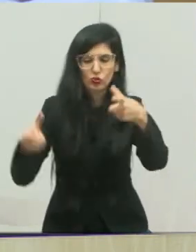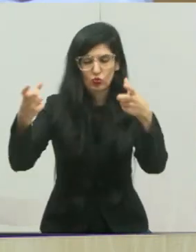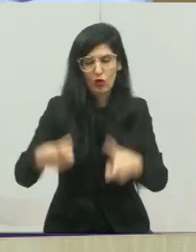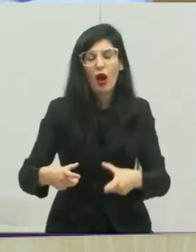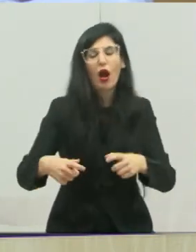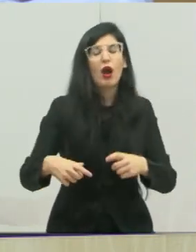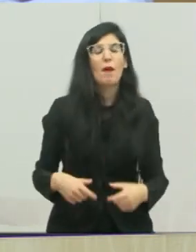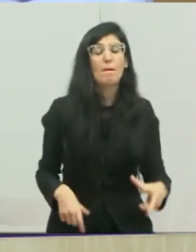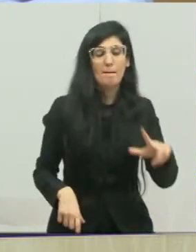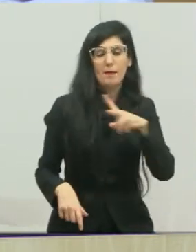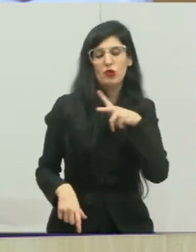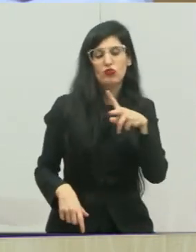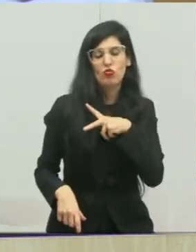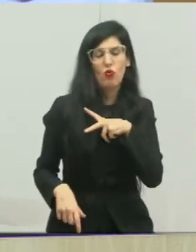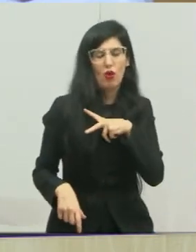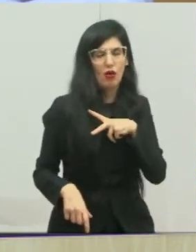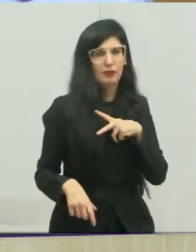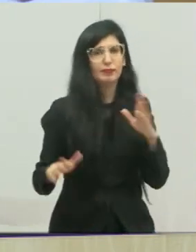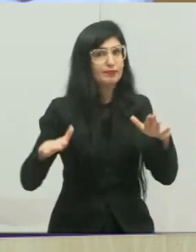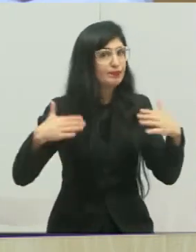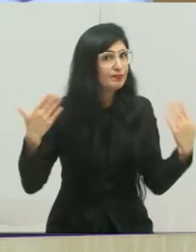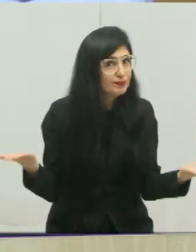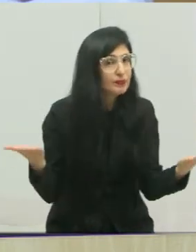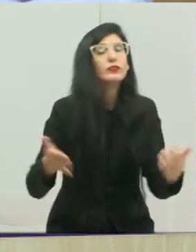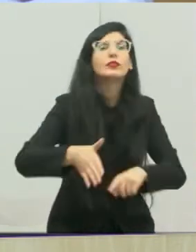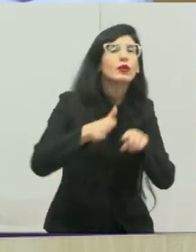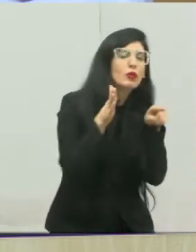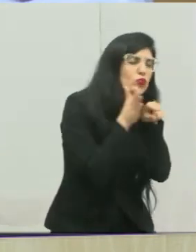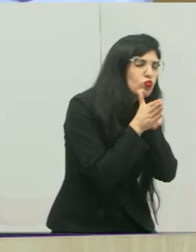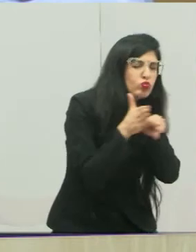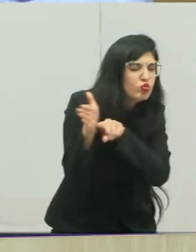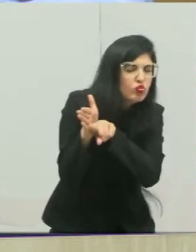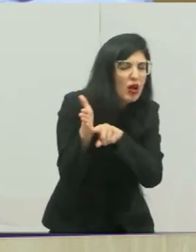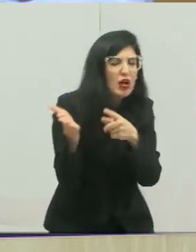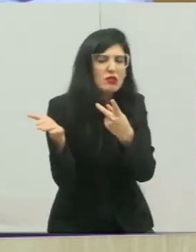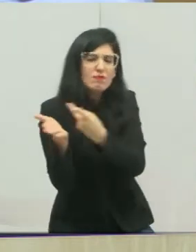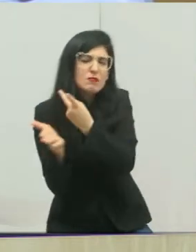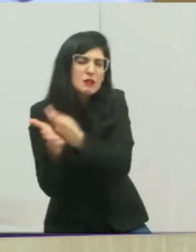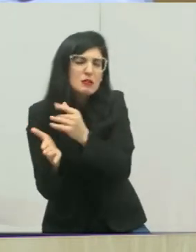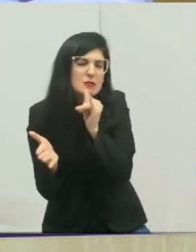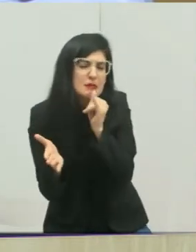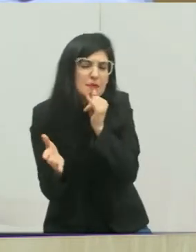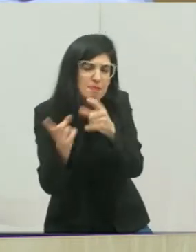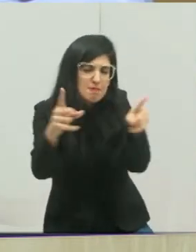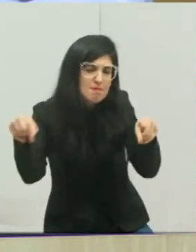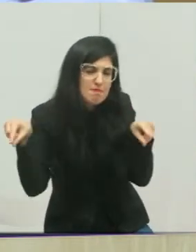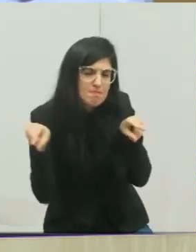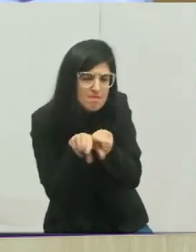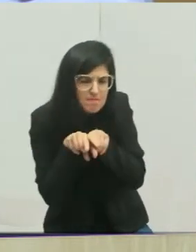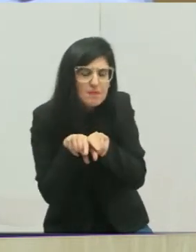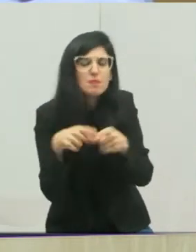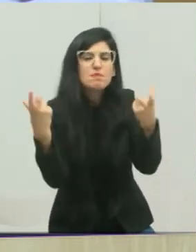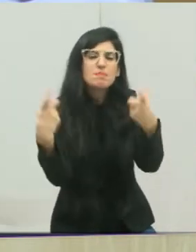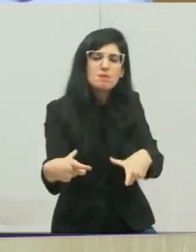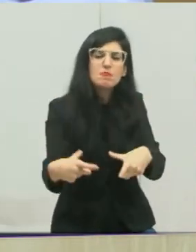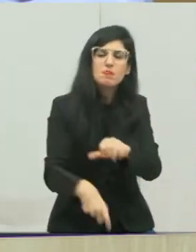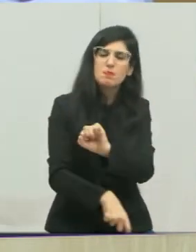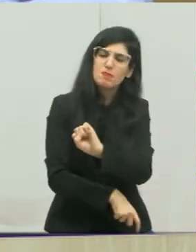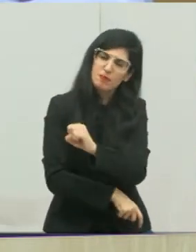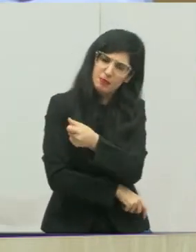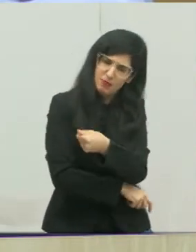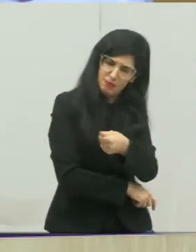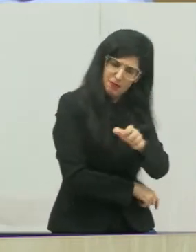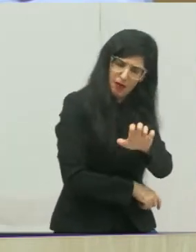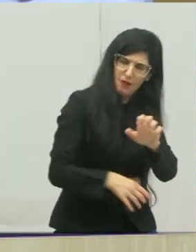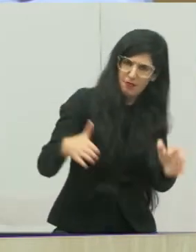APA? A fiscalização do meio ambiente pode confirmar se houve irregularidade na área desapropriada do SAI? Sexto, por fim, como